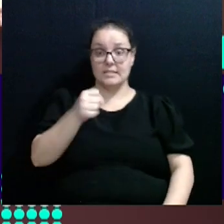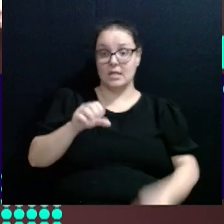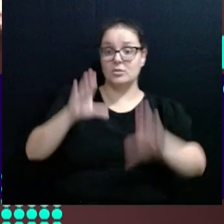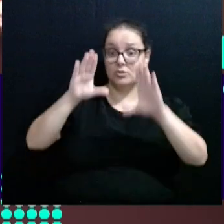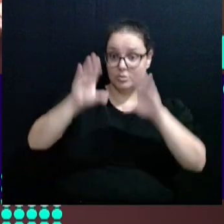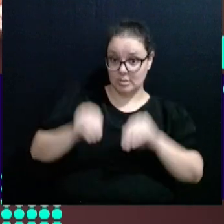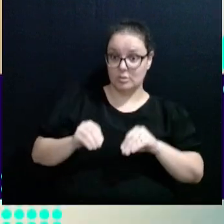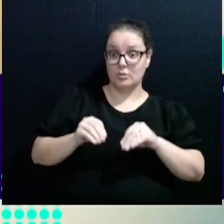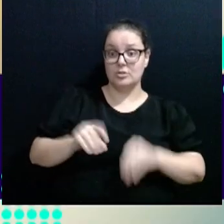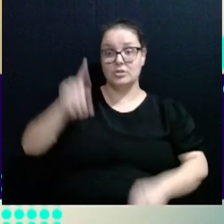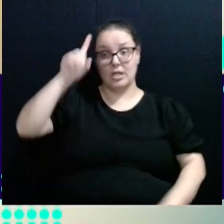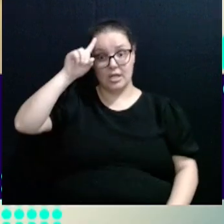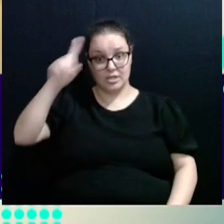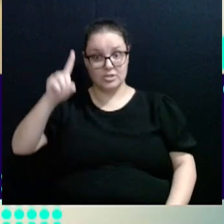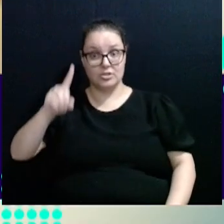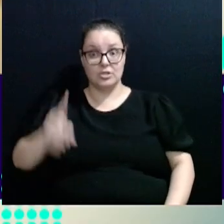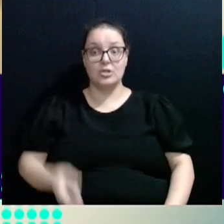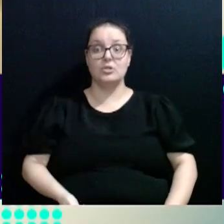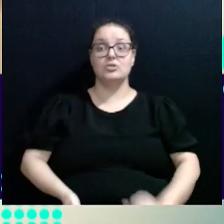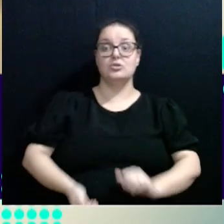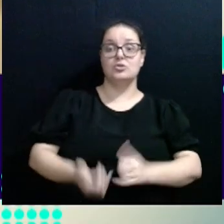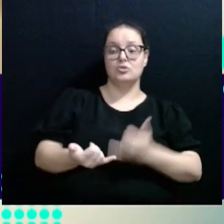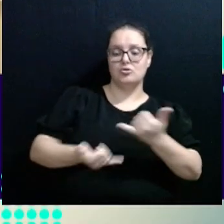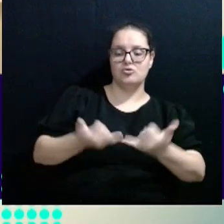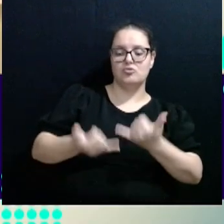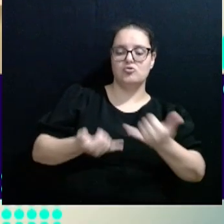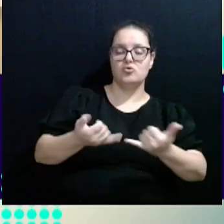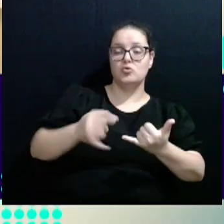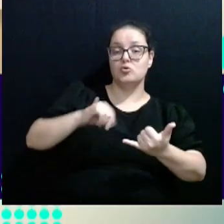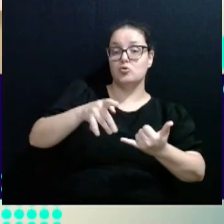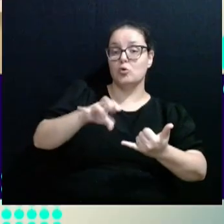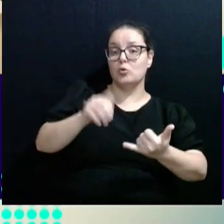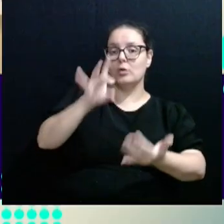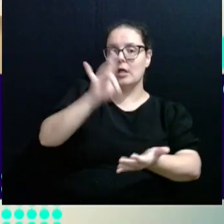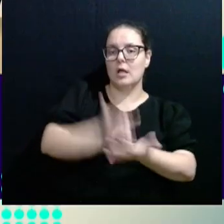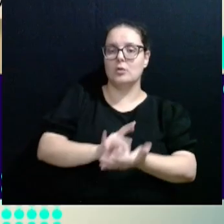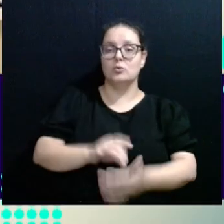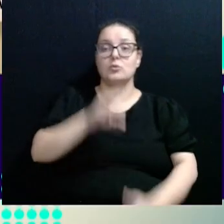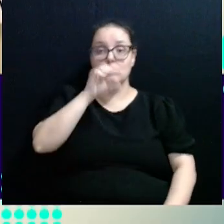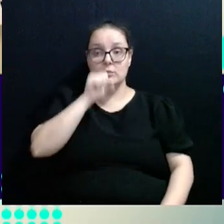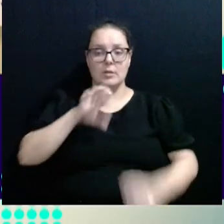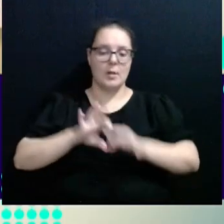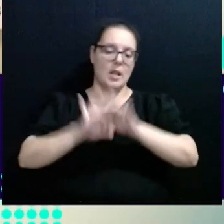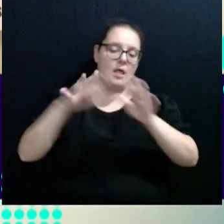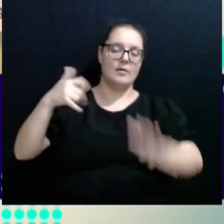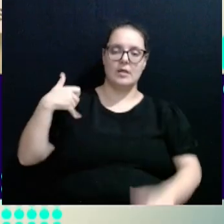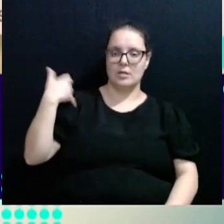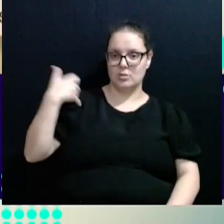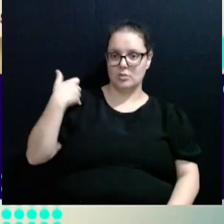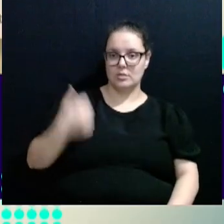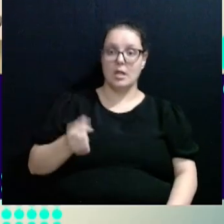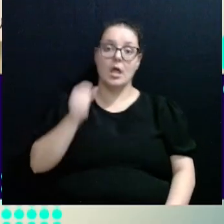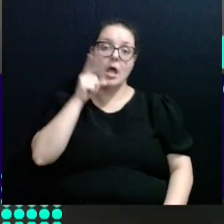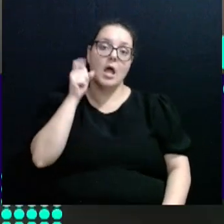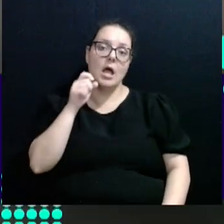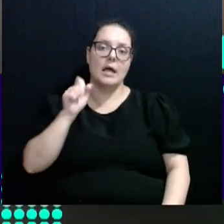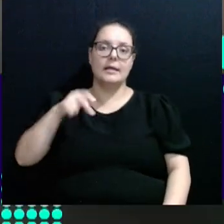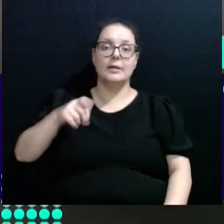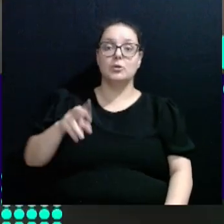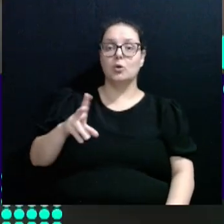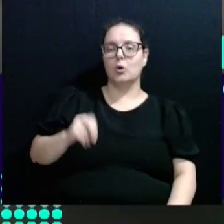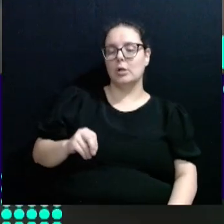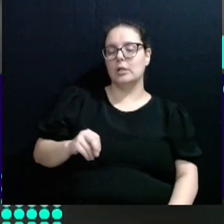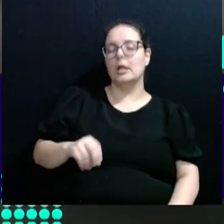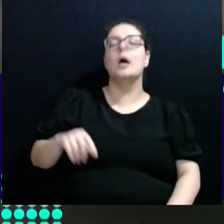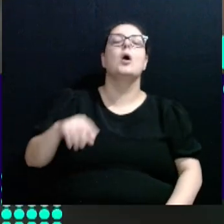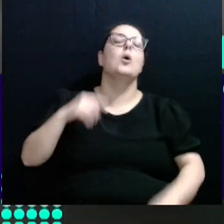Jogo da Realidade. No sábado, com classificação livre, tem Gato Andorinha, um musical em retalhos. À